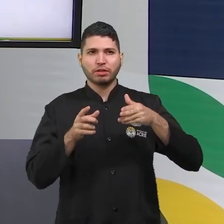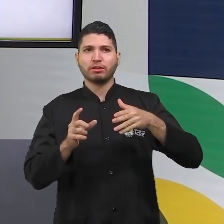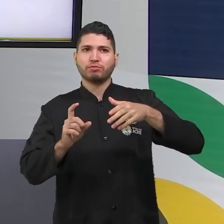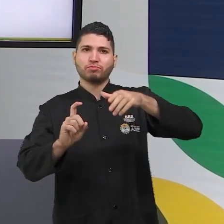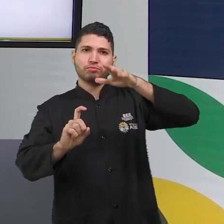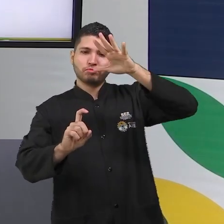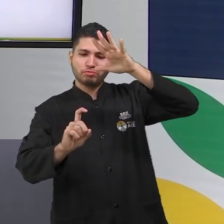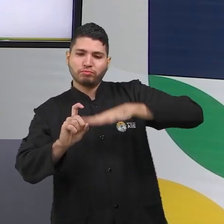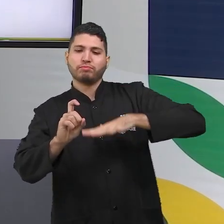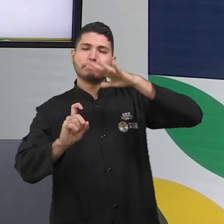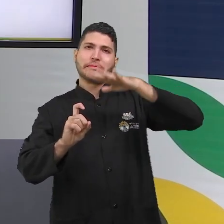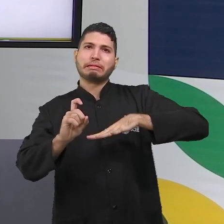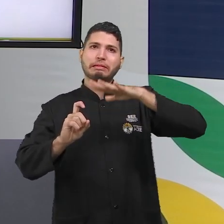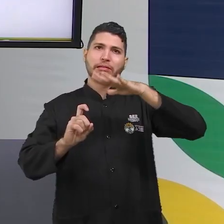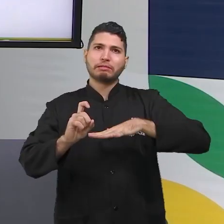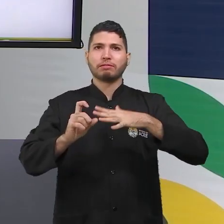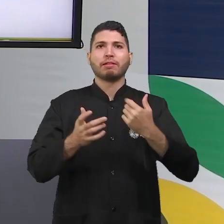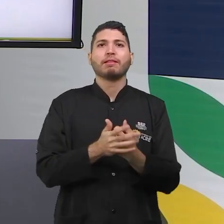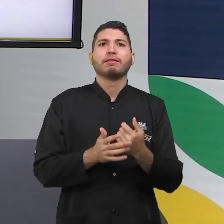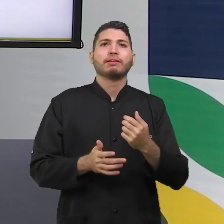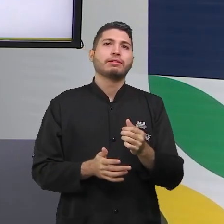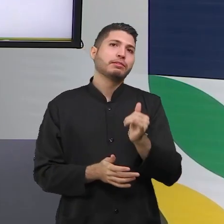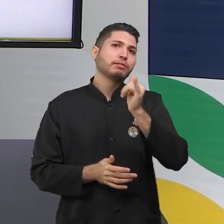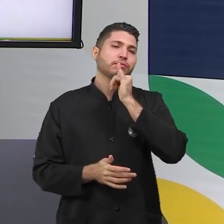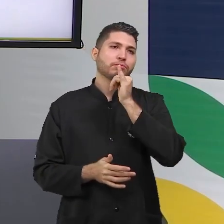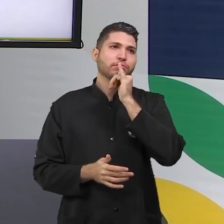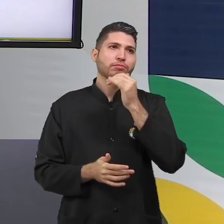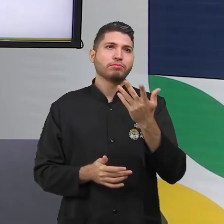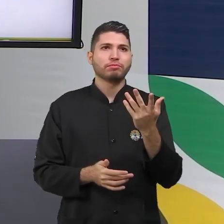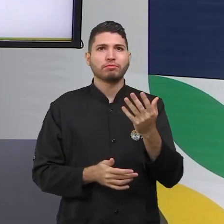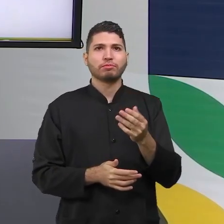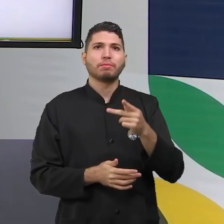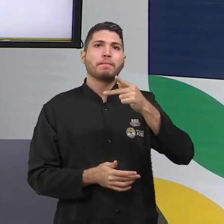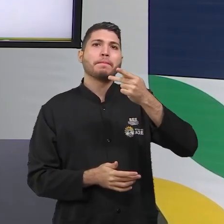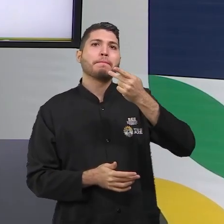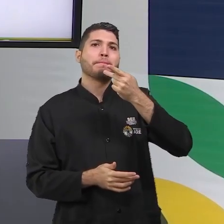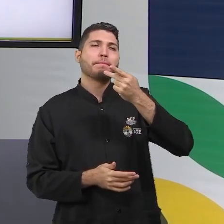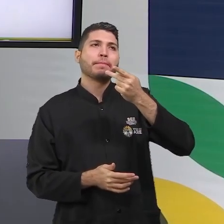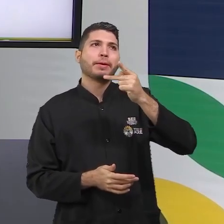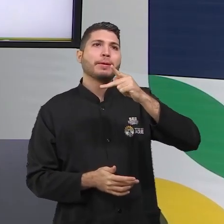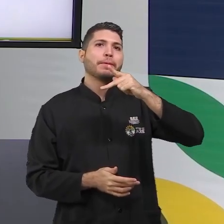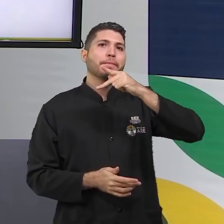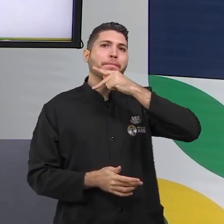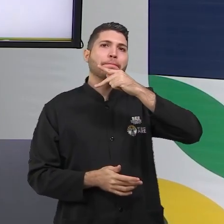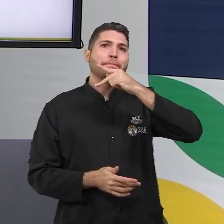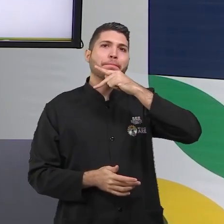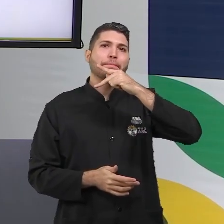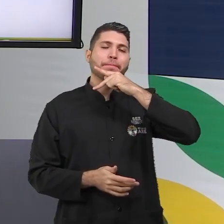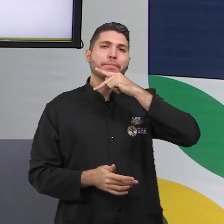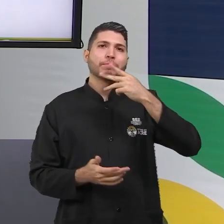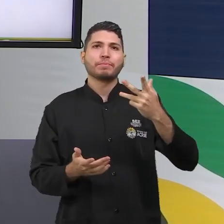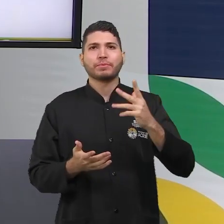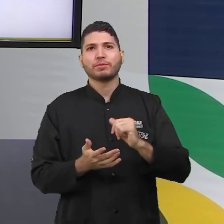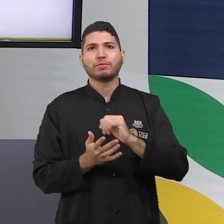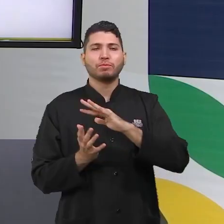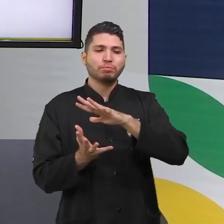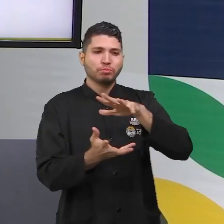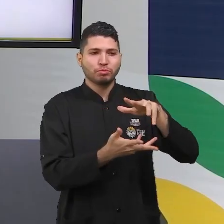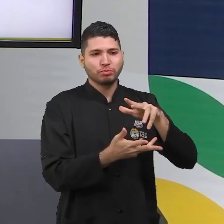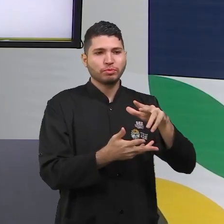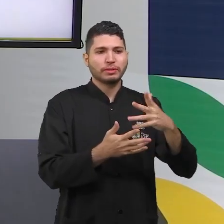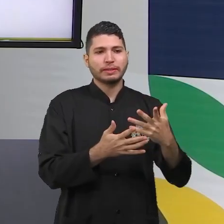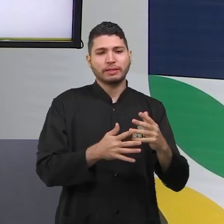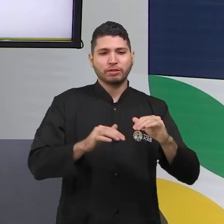pegar, por exemplo, o pensamento de Platão. Ele dividiu o mundo em mundo das coisas e mundo das ideias. E o mundo das